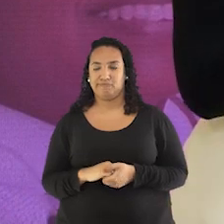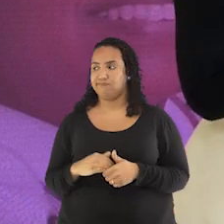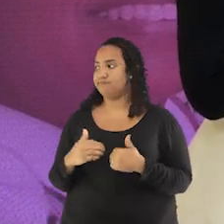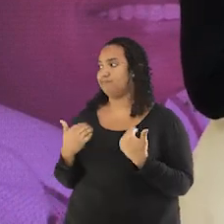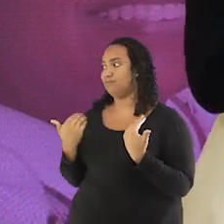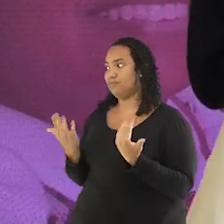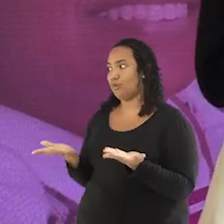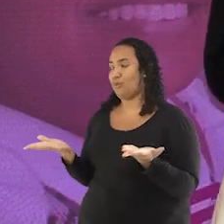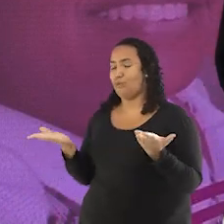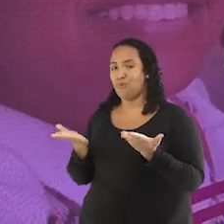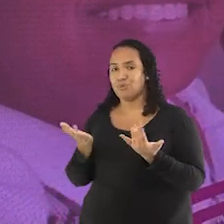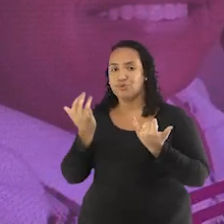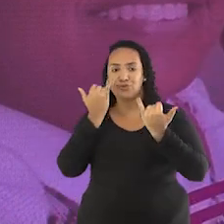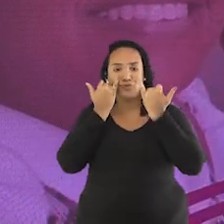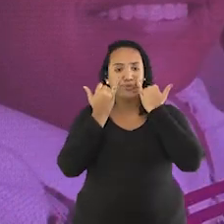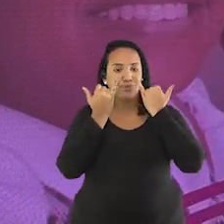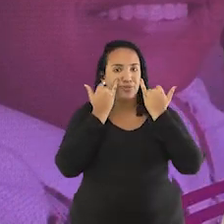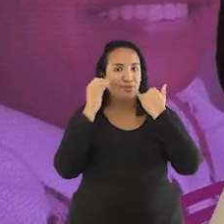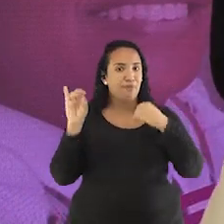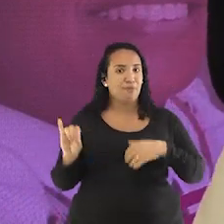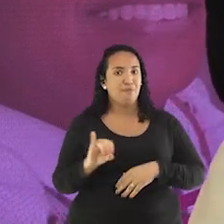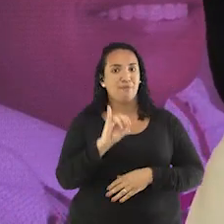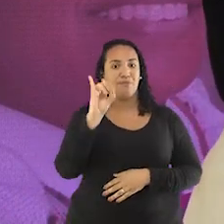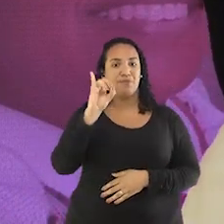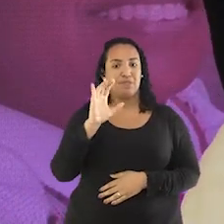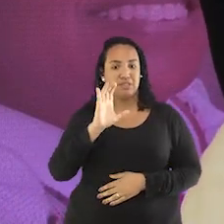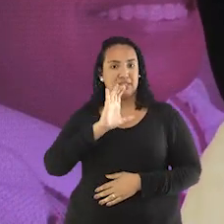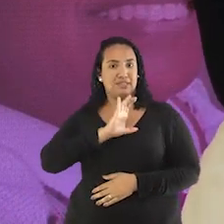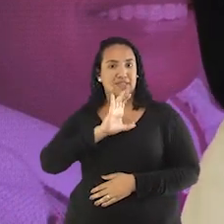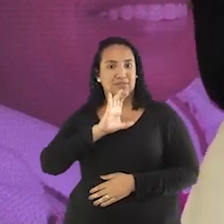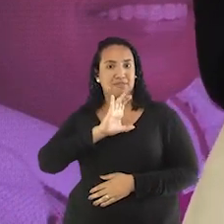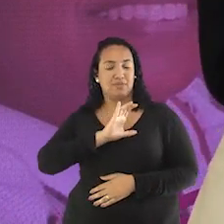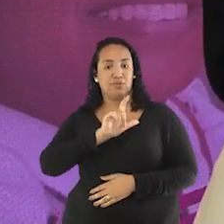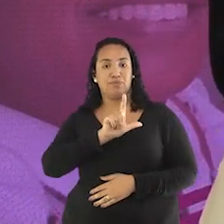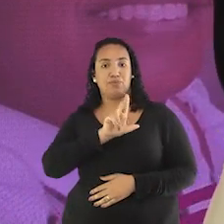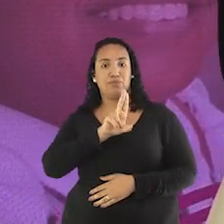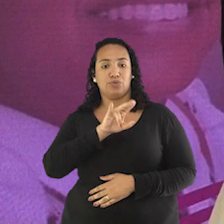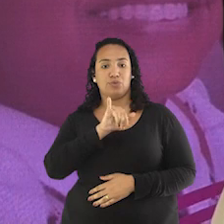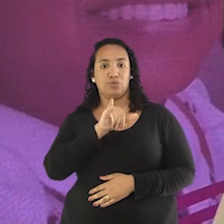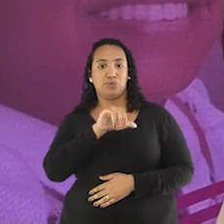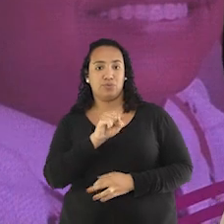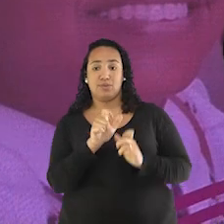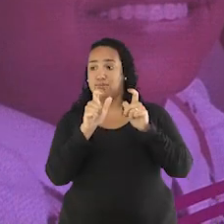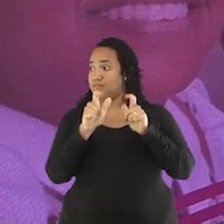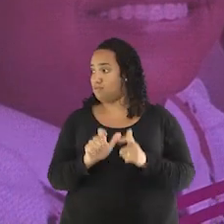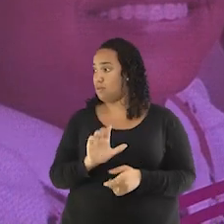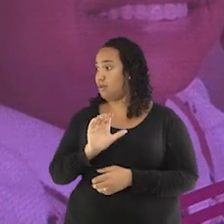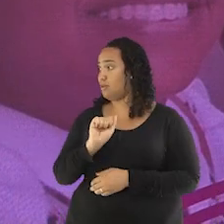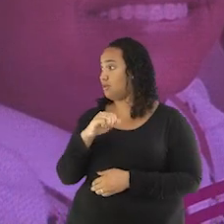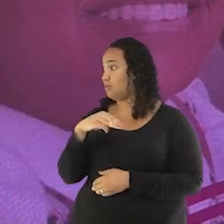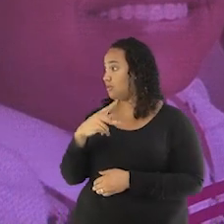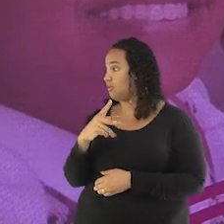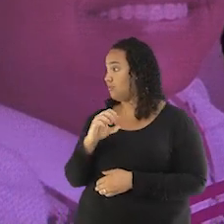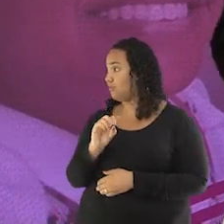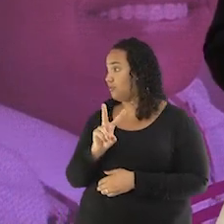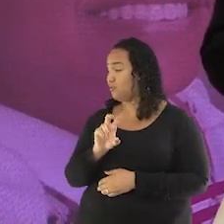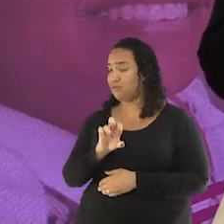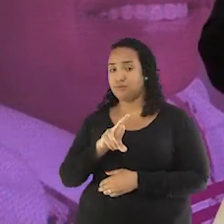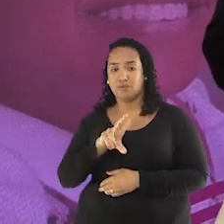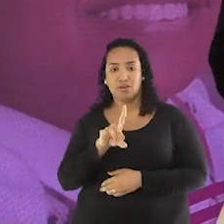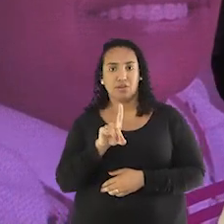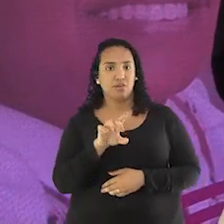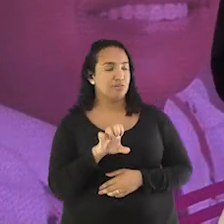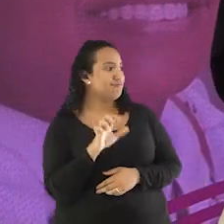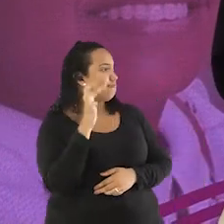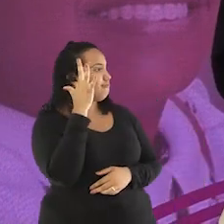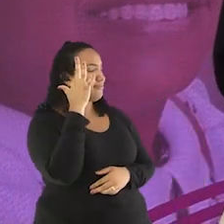Tai, a notícia de hoje traz destaque para o CMEI Luiz Santiago Filho, que fica no bairro Campo Verde. Imagina só poder aprender sobre